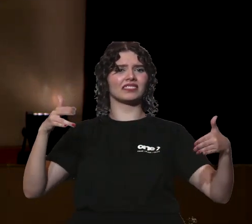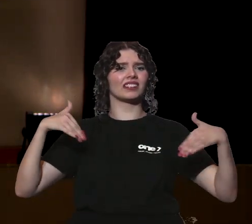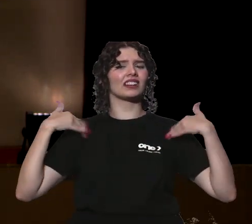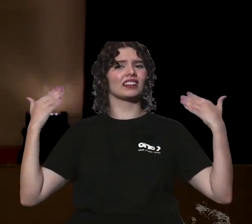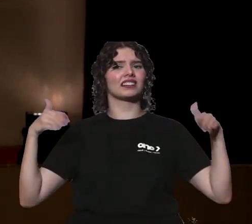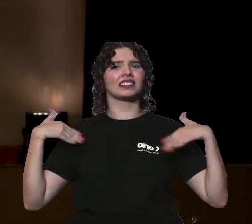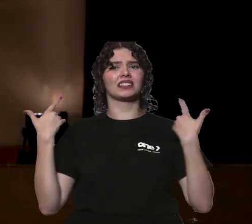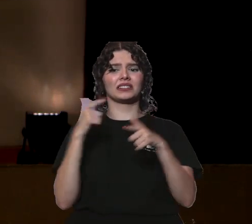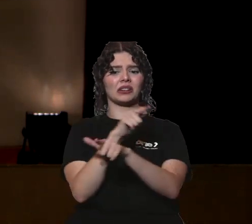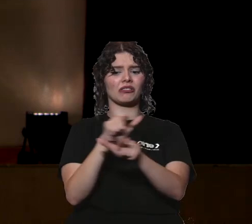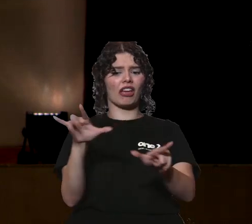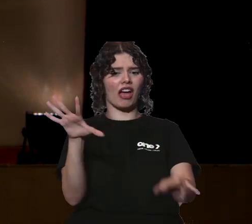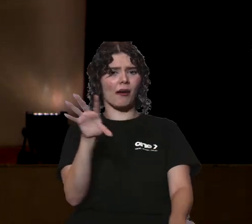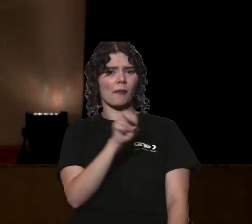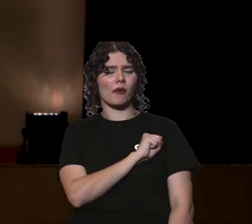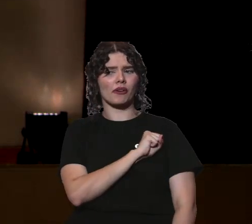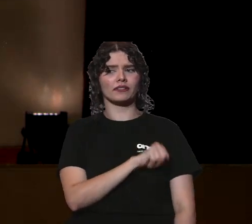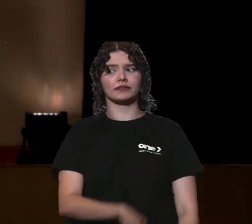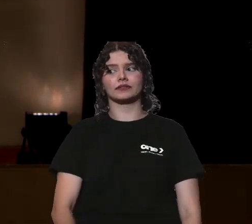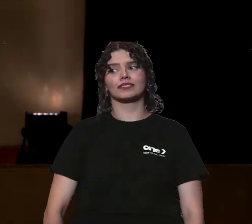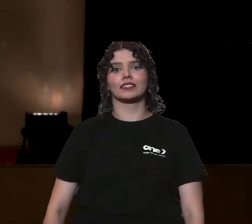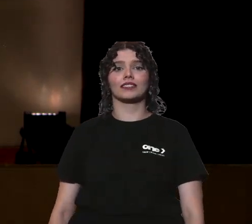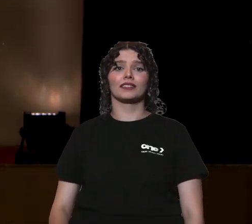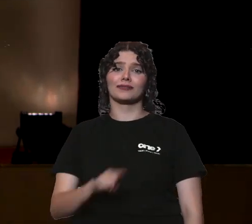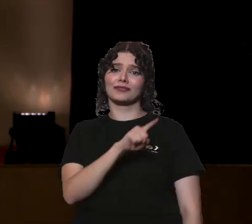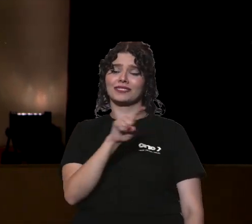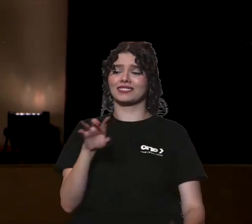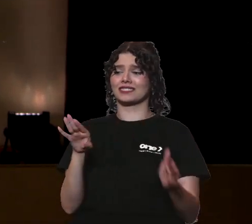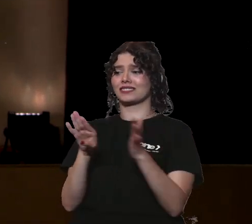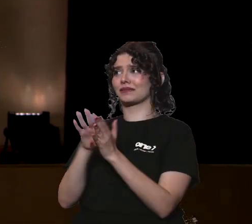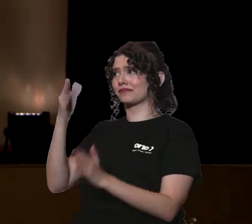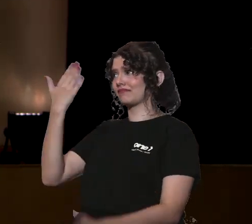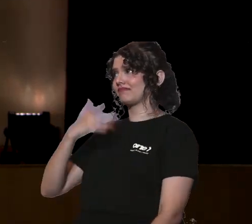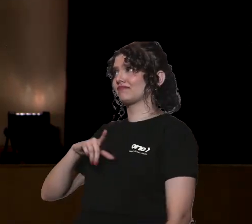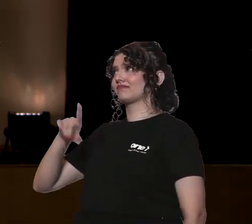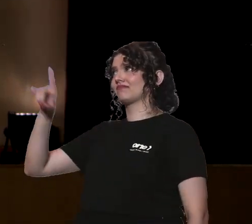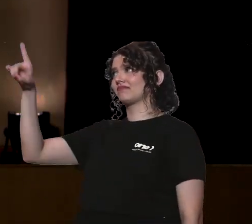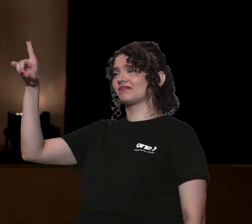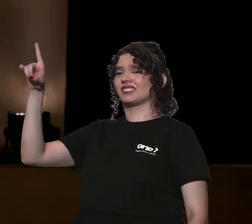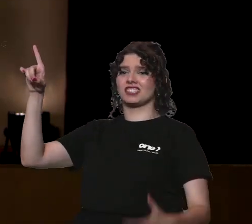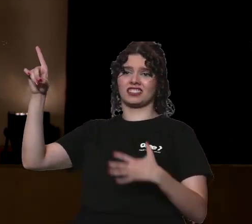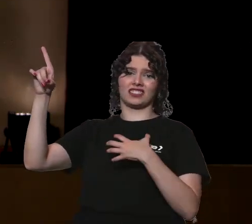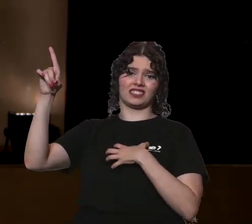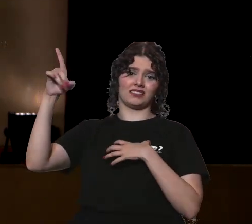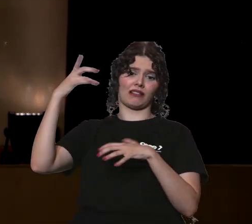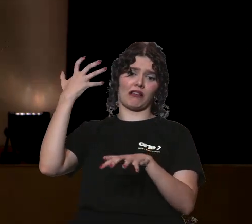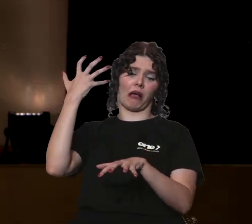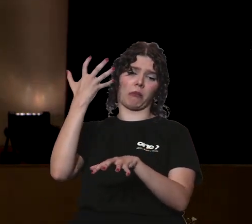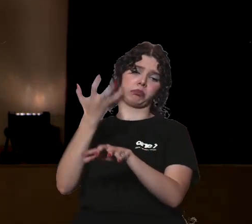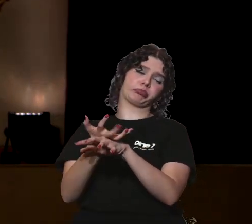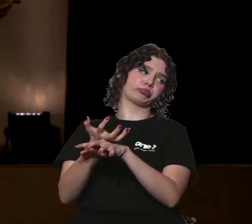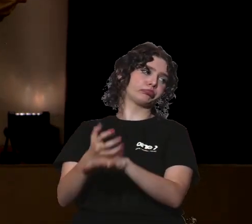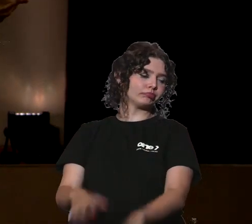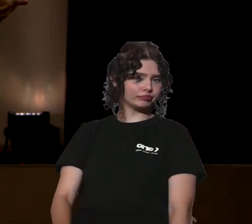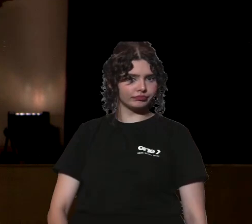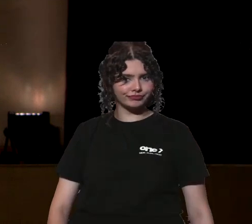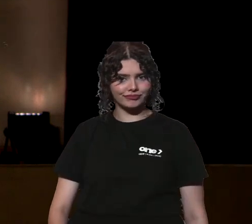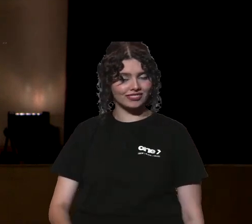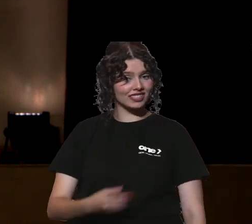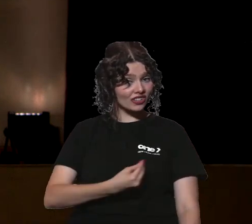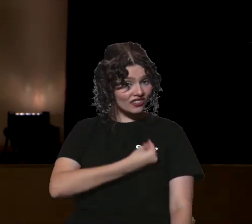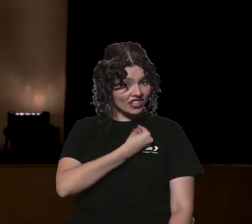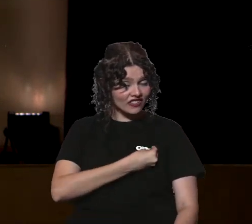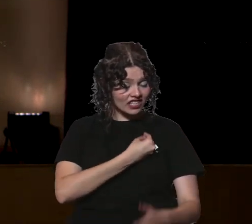há amor, quando você chegar na presença de Deus, você não vai conseguir sentir nada disso, porque você não vive isso em